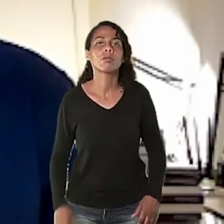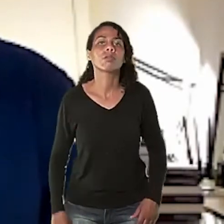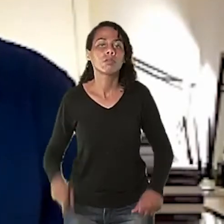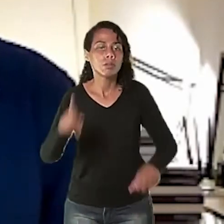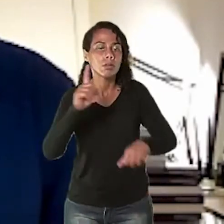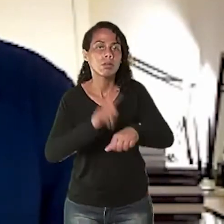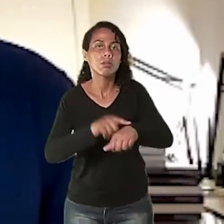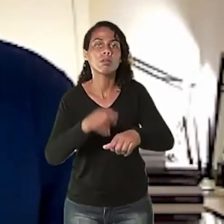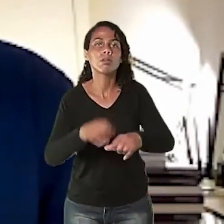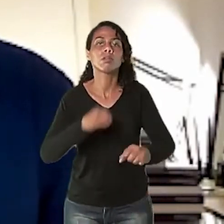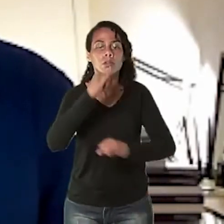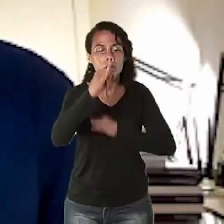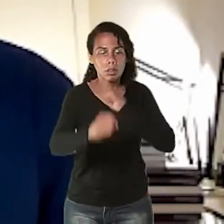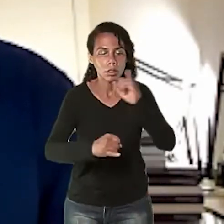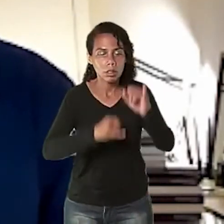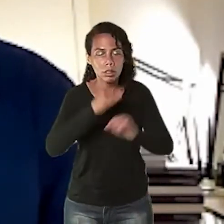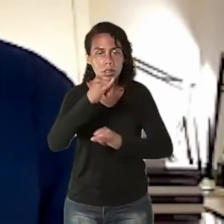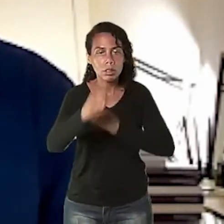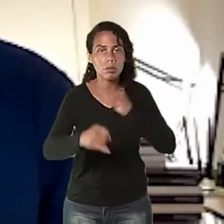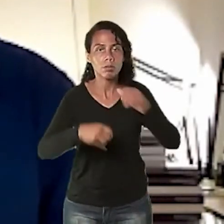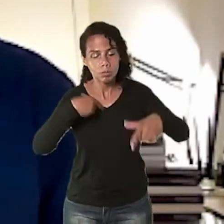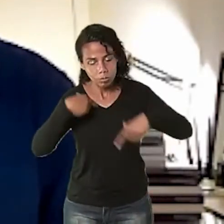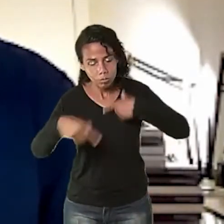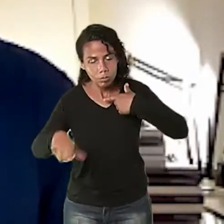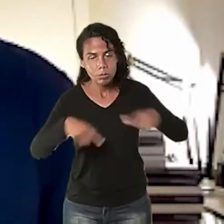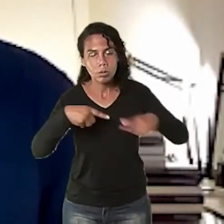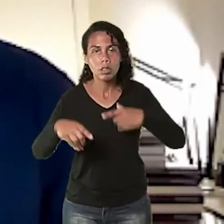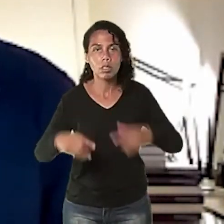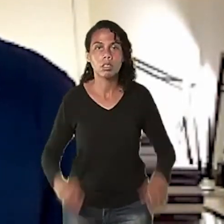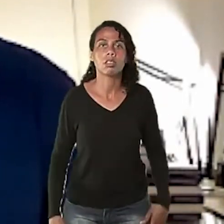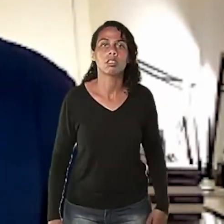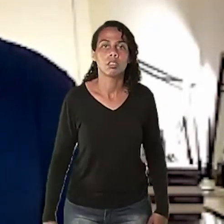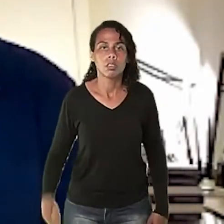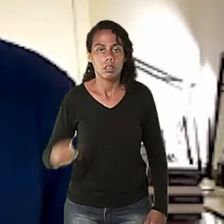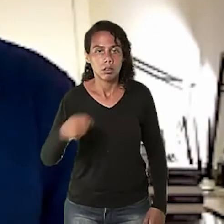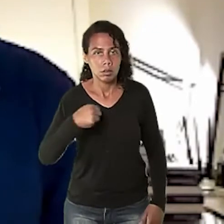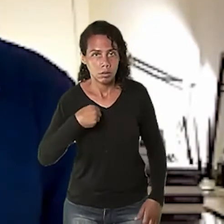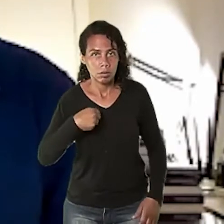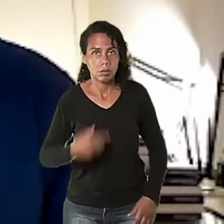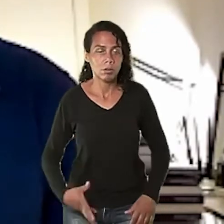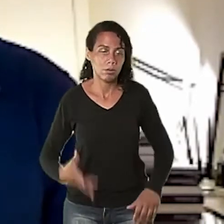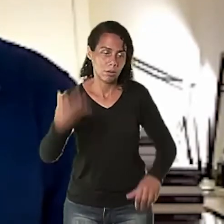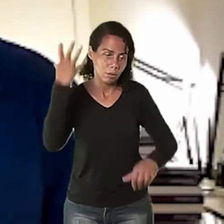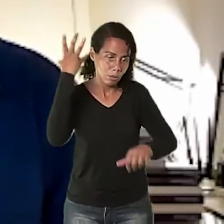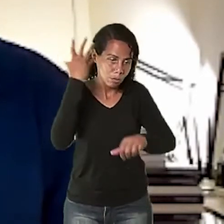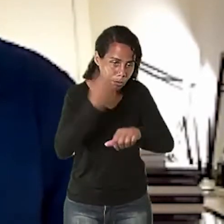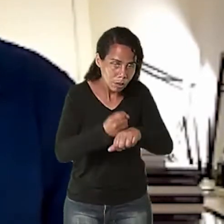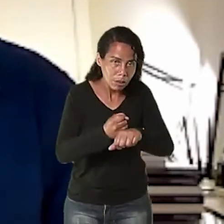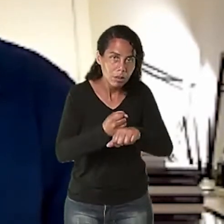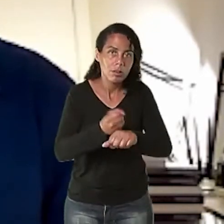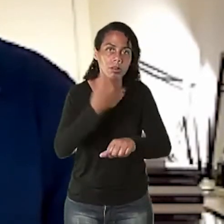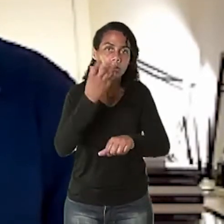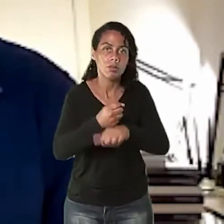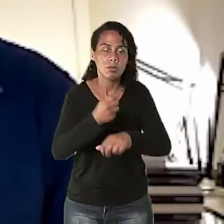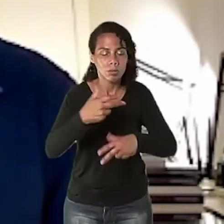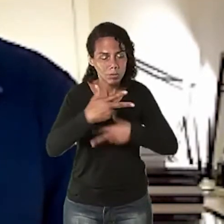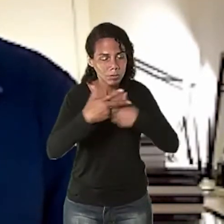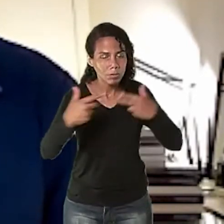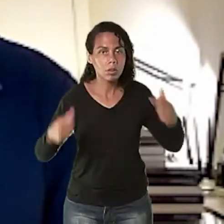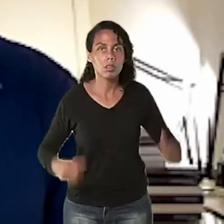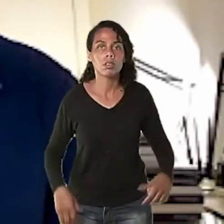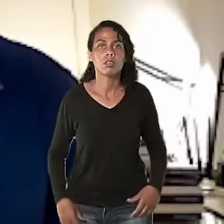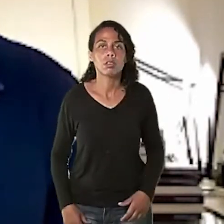Enfim, eu usei alguns desses aplicativos nos últimos meses para sair um pouco de casa, para sair de carona em